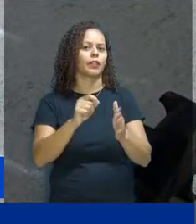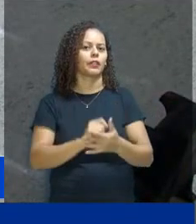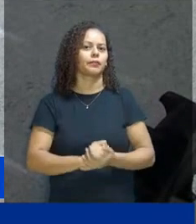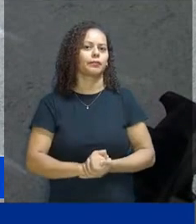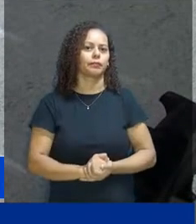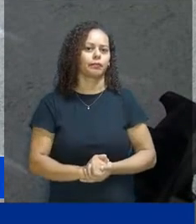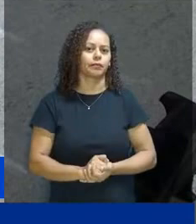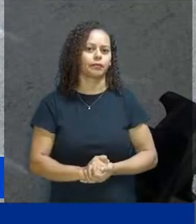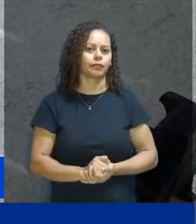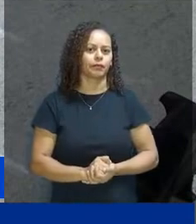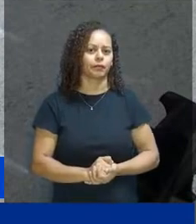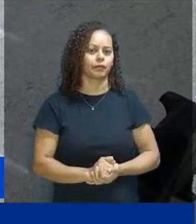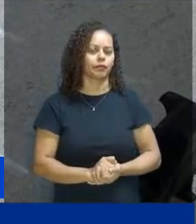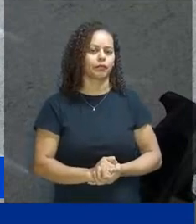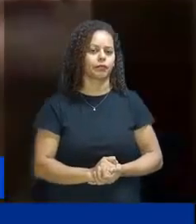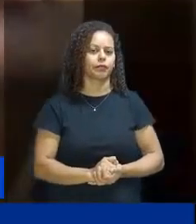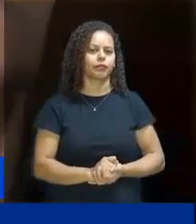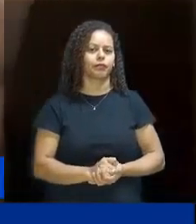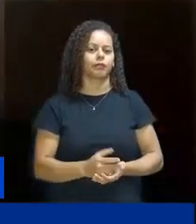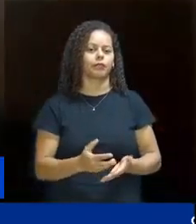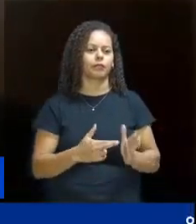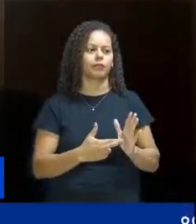Parecer dado, devolvo a palavra ao relator.